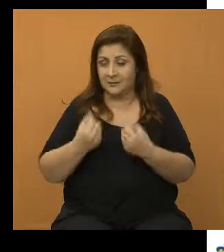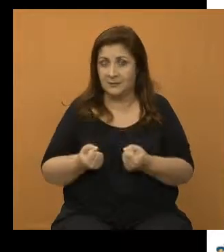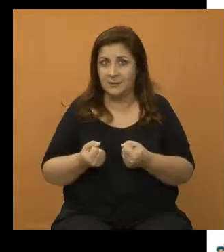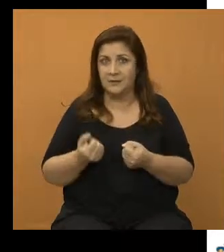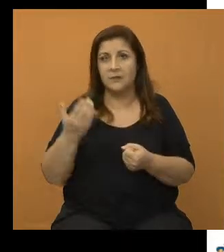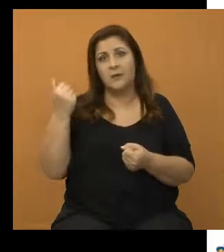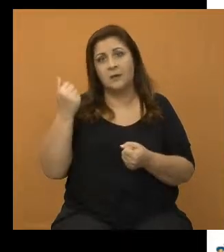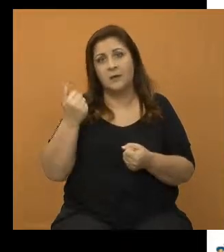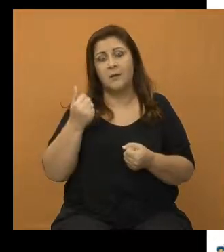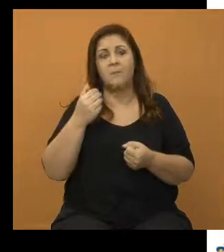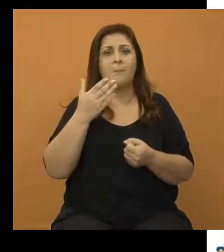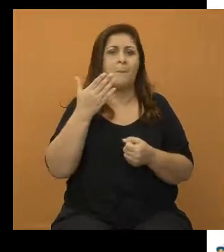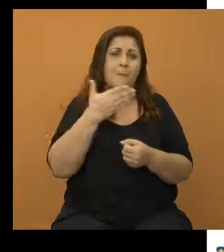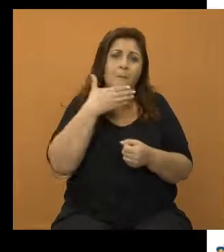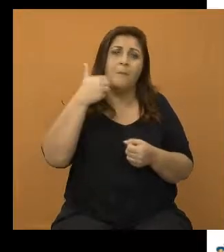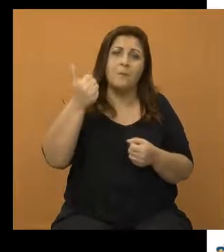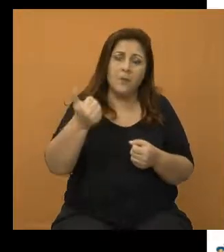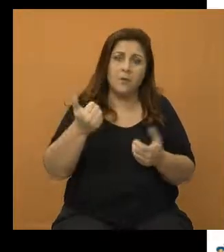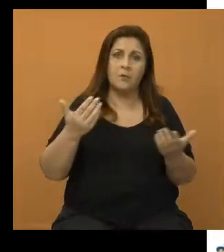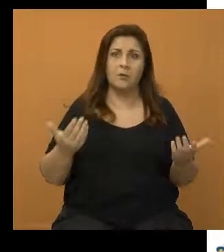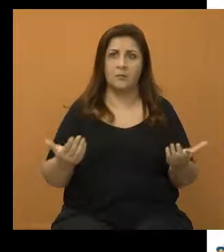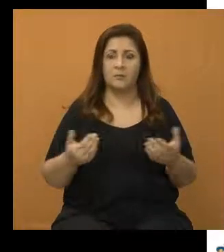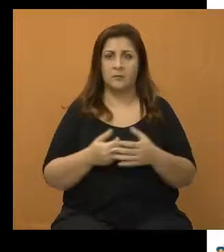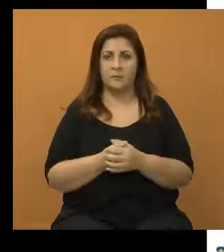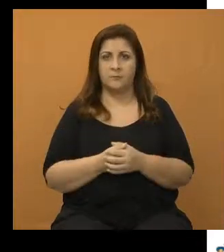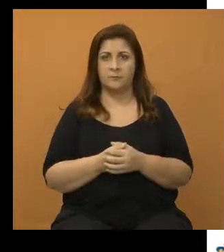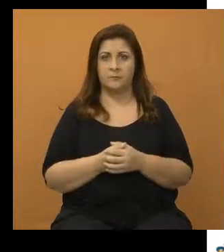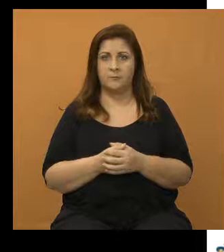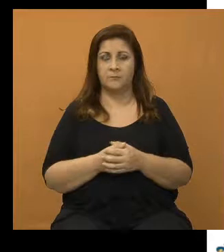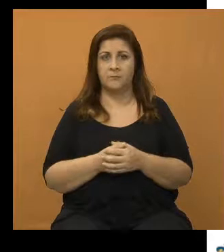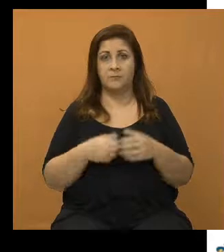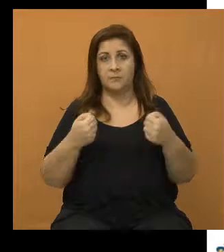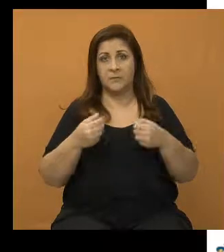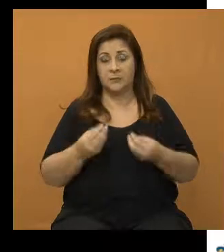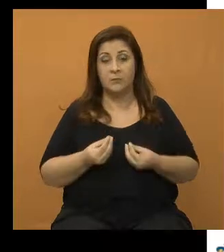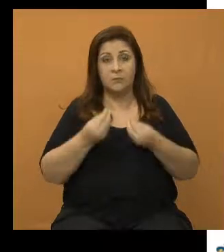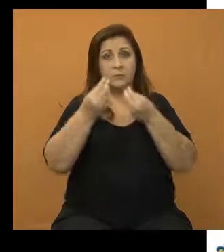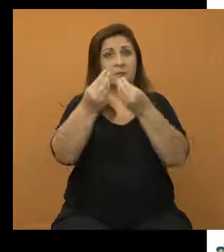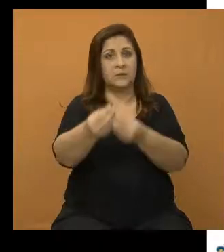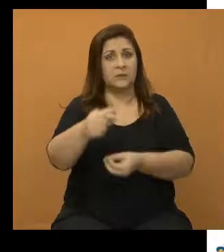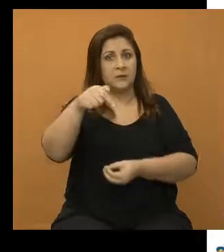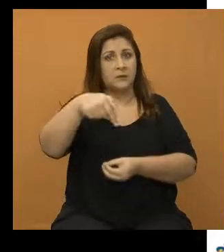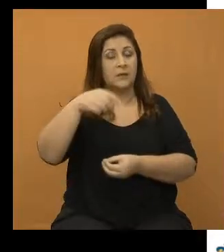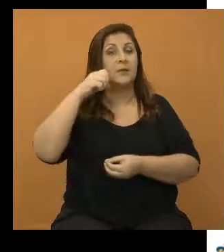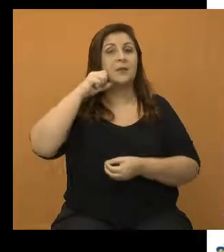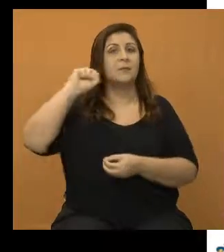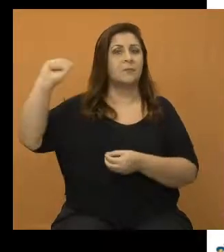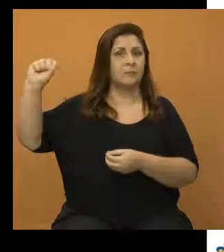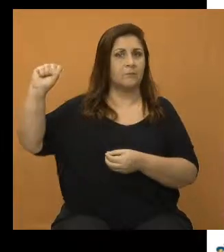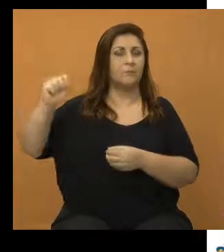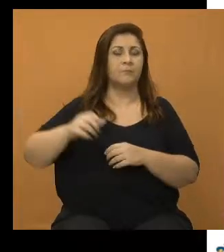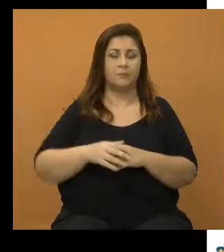economicamente. A gente acaba entregando um pouco antes para essa casa, a gente entrega em abril a peça